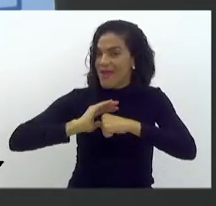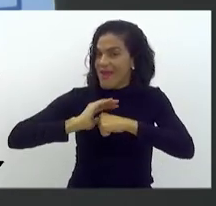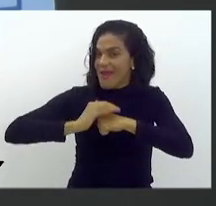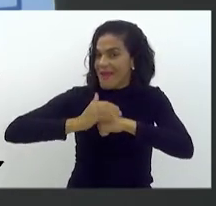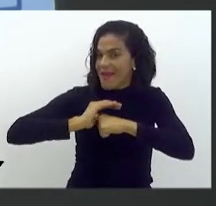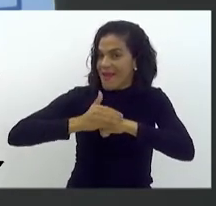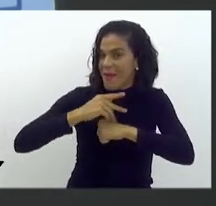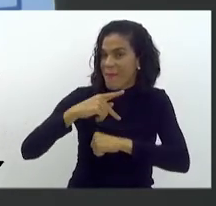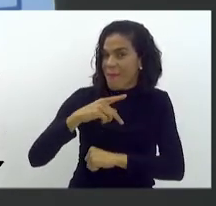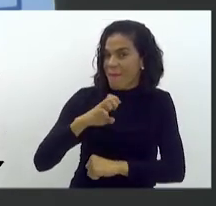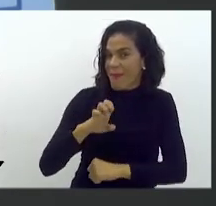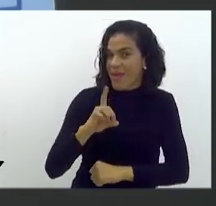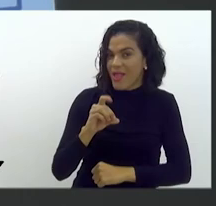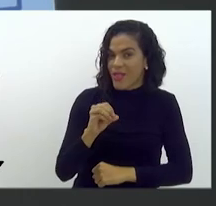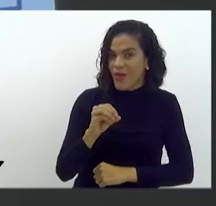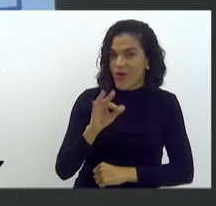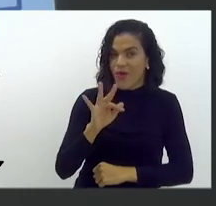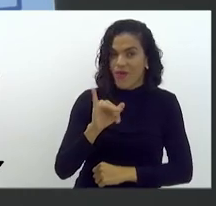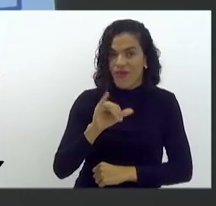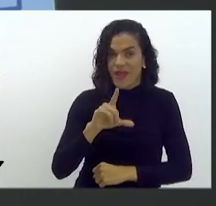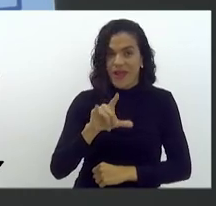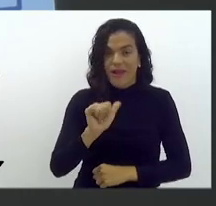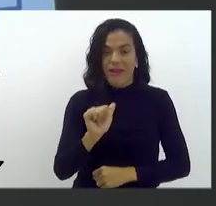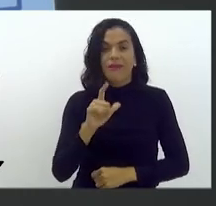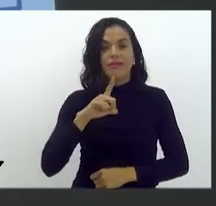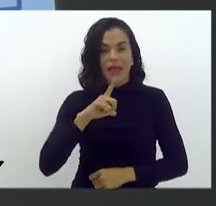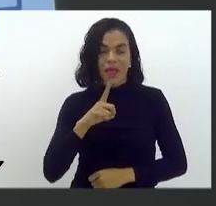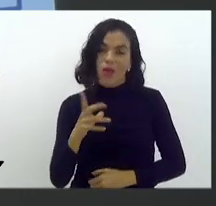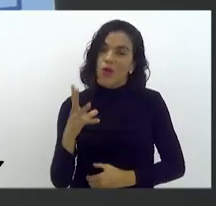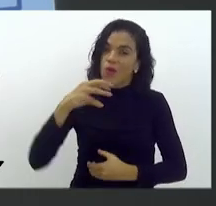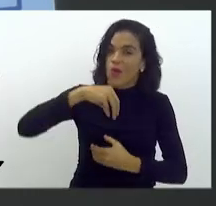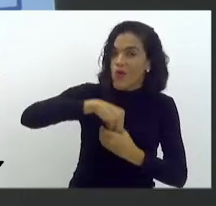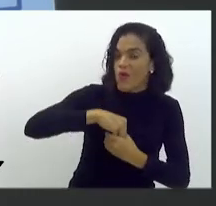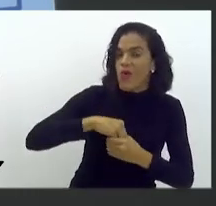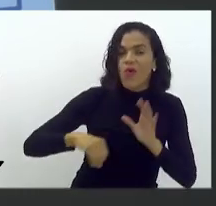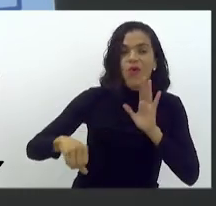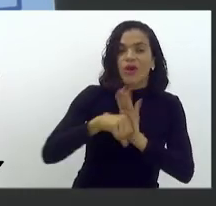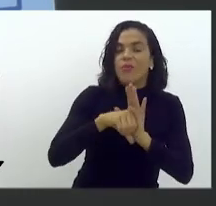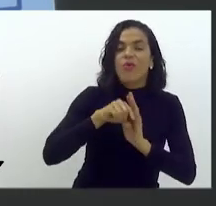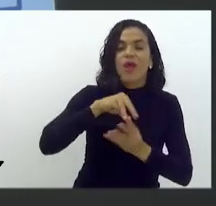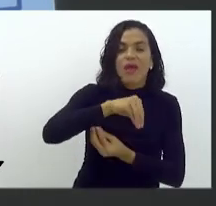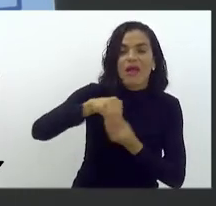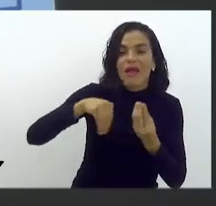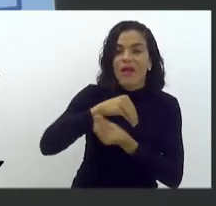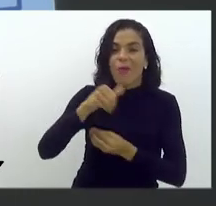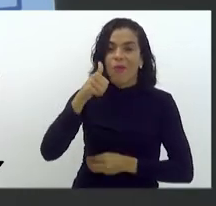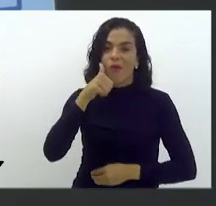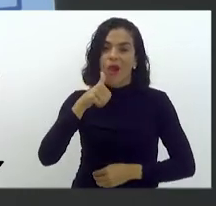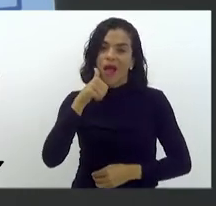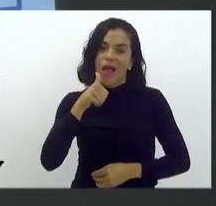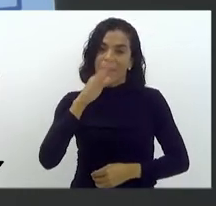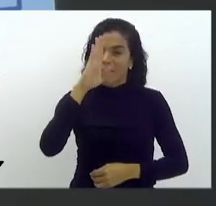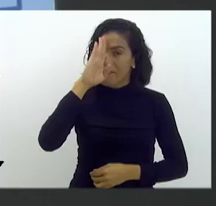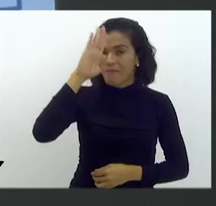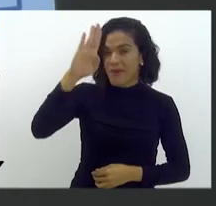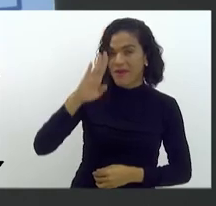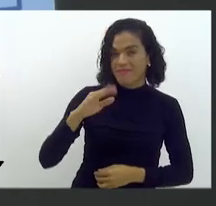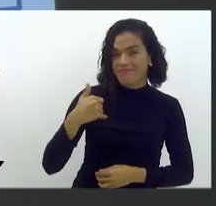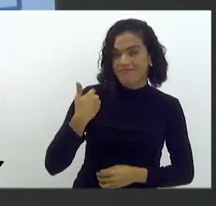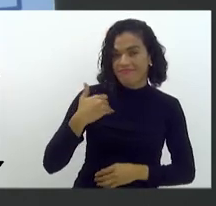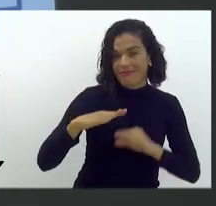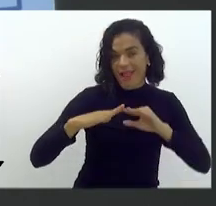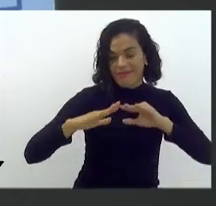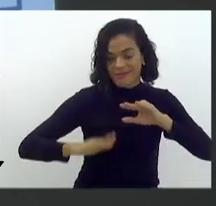uma gama muito grande que envolve o crime contra mulher jovem a criança do sexo feminino né nessa